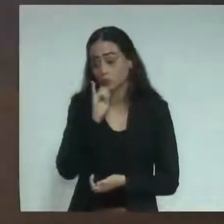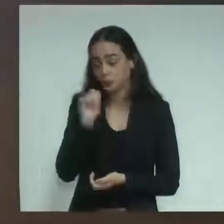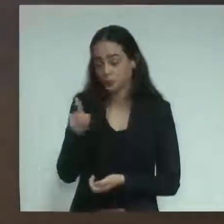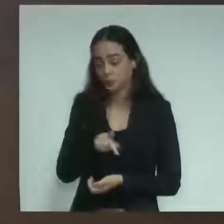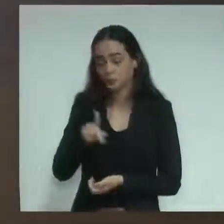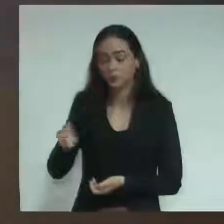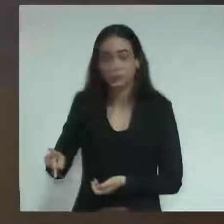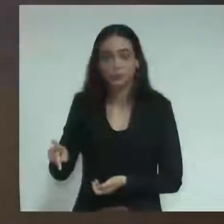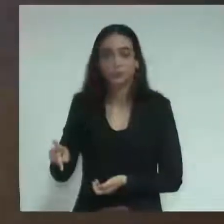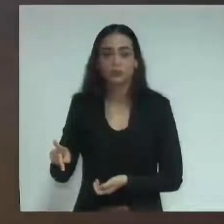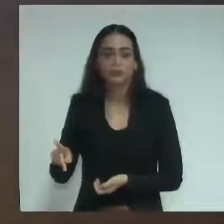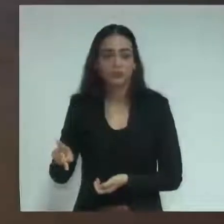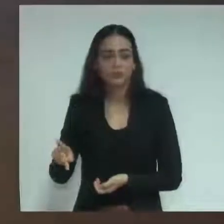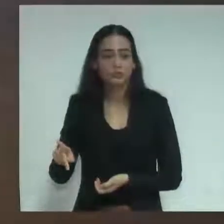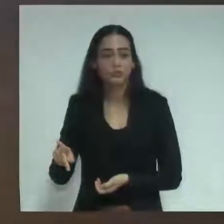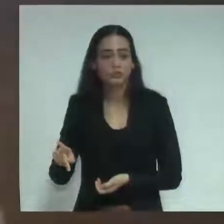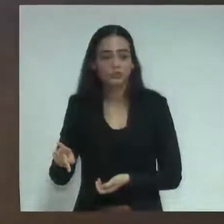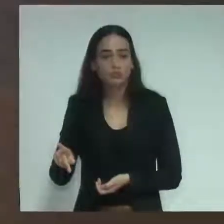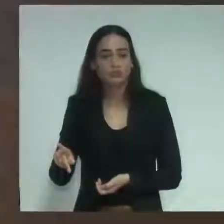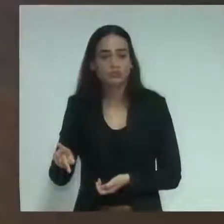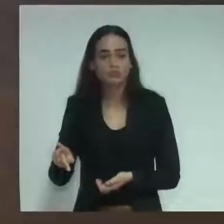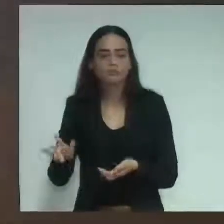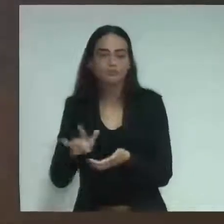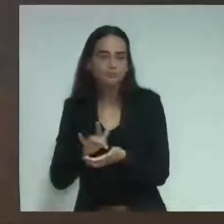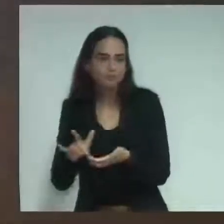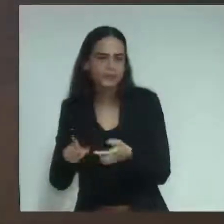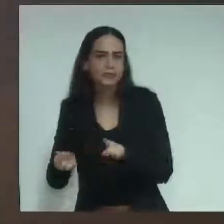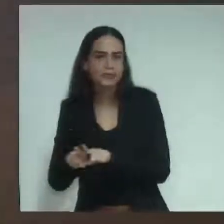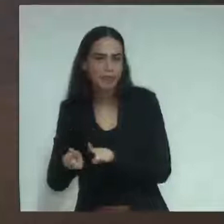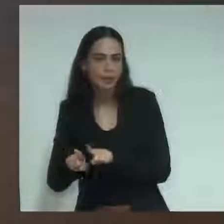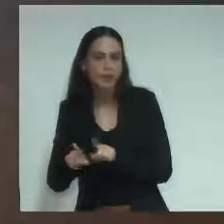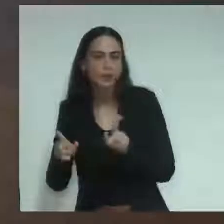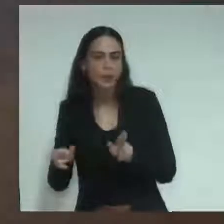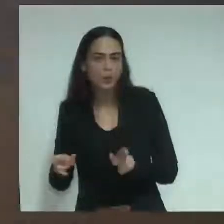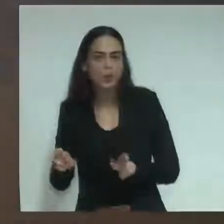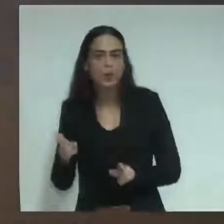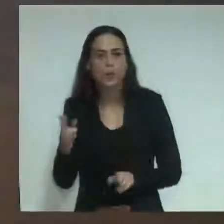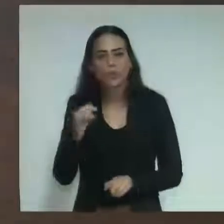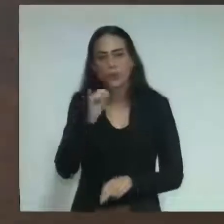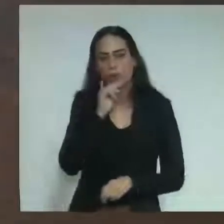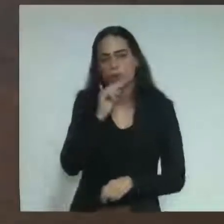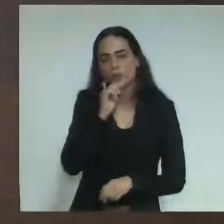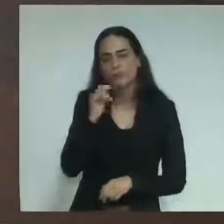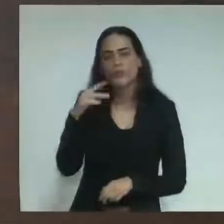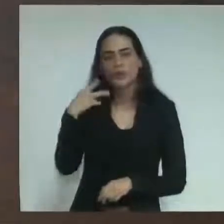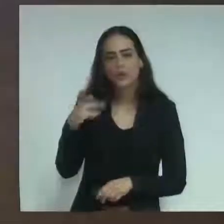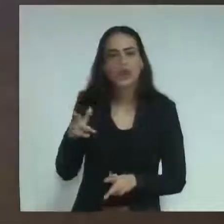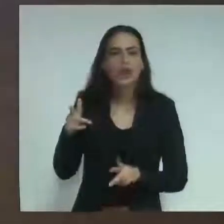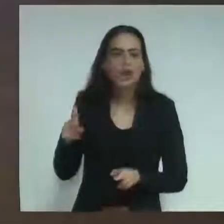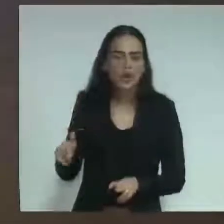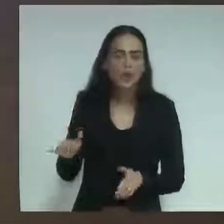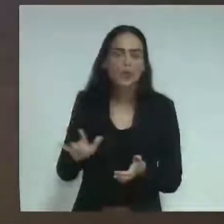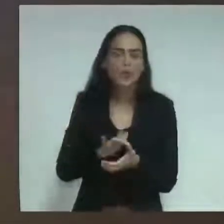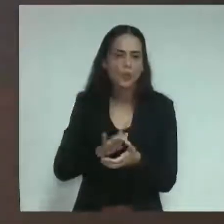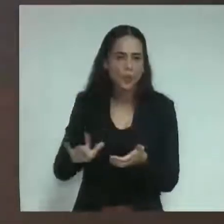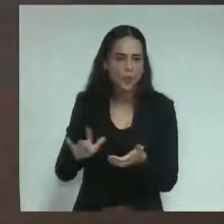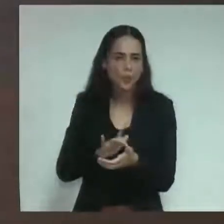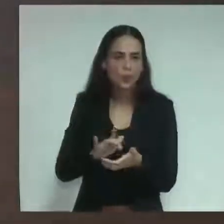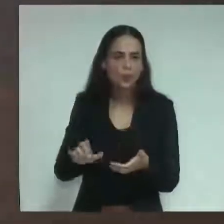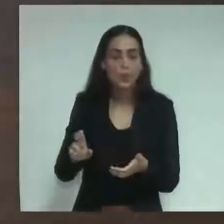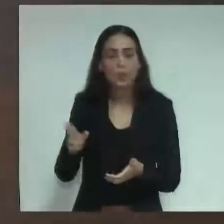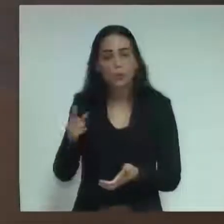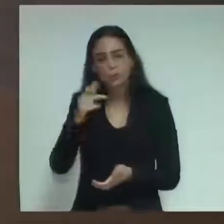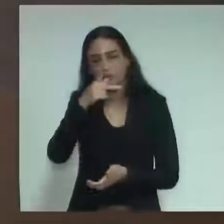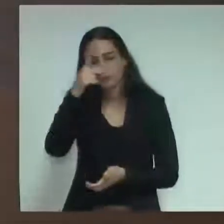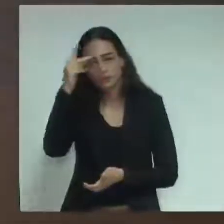nós nos tornamos smart pais, ou nós nos tornamos smarts vereadores, ou nós nos tornamos smarts